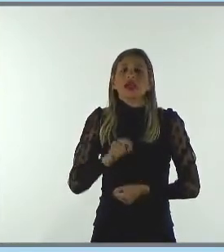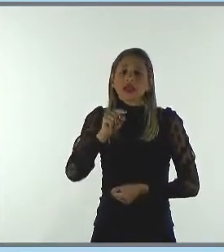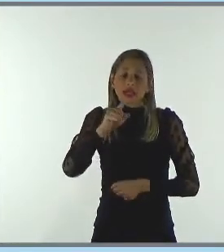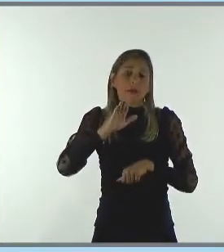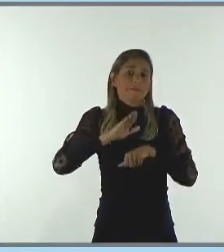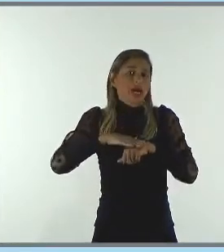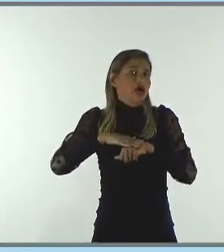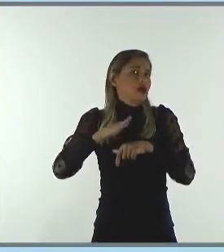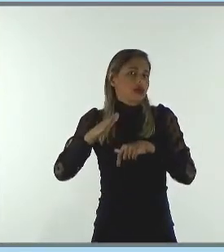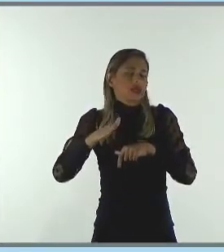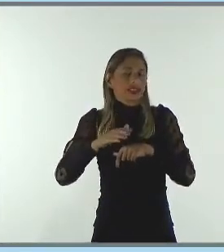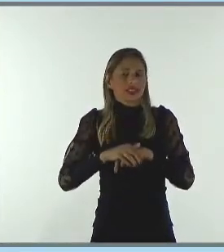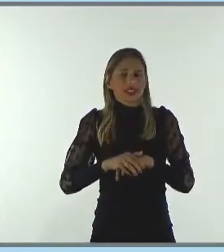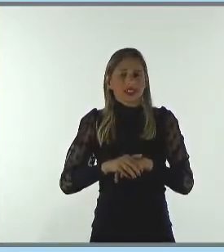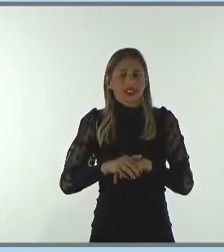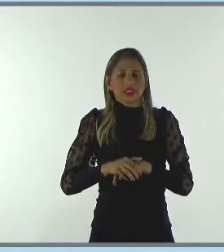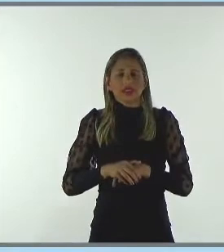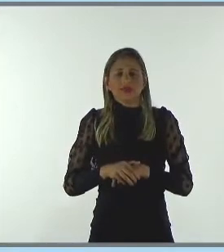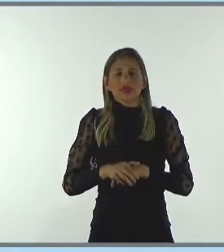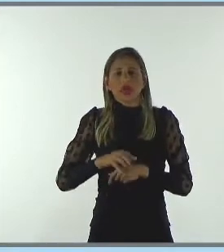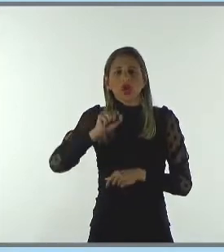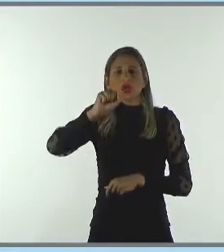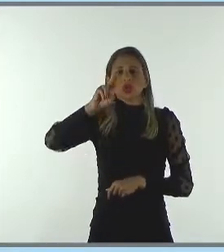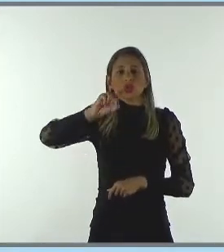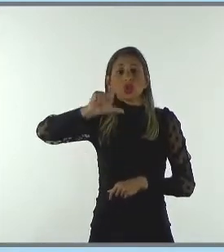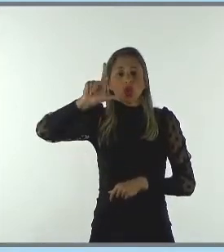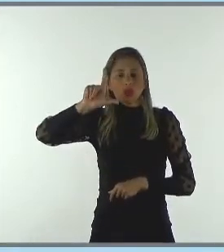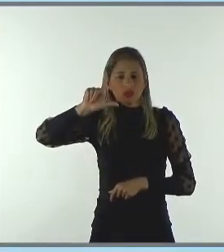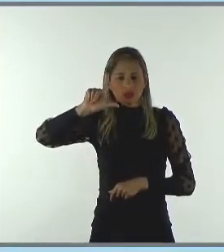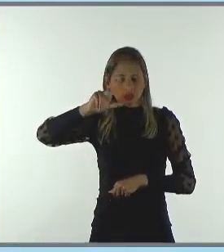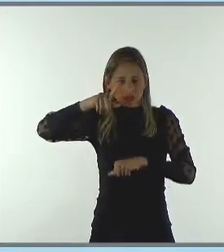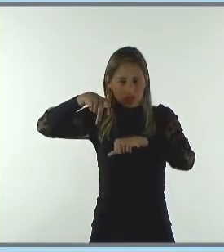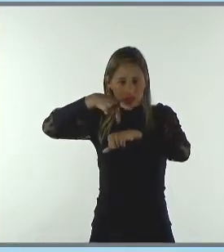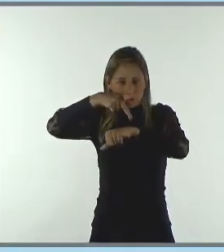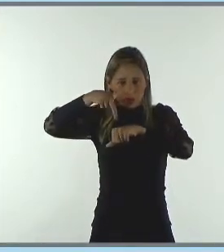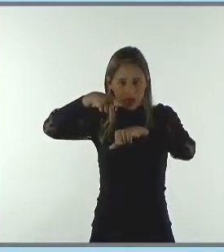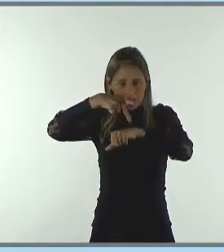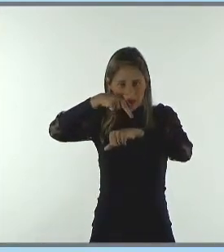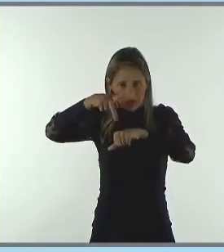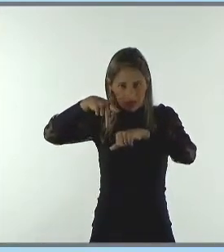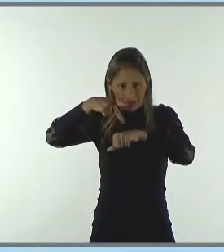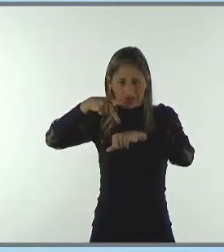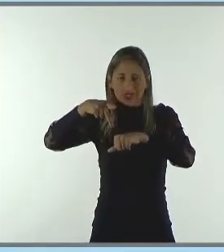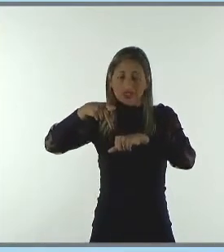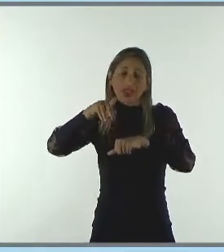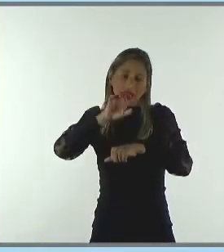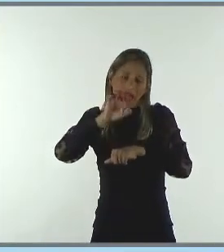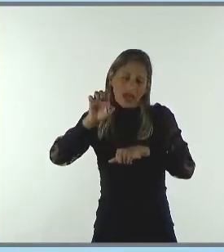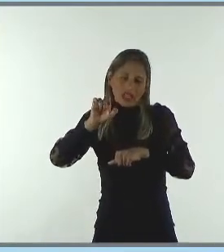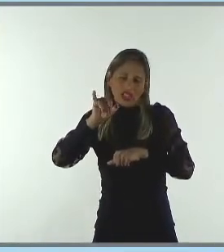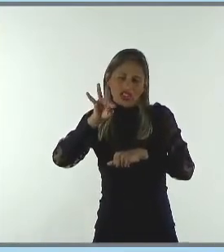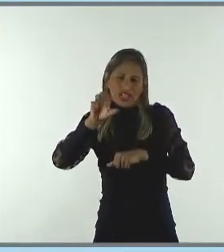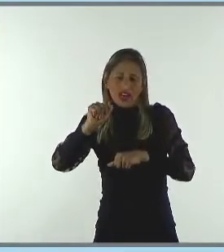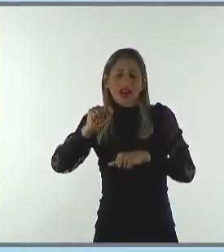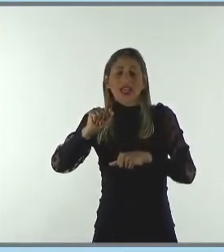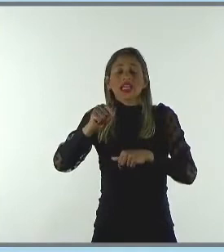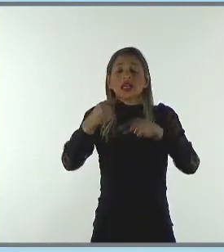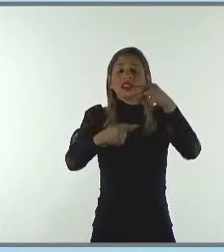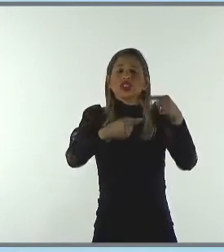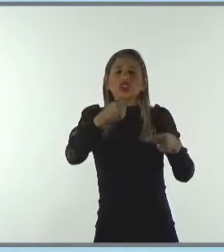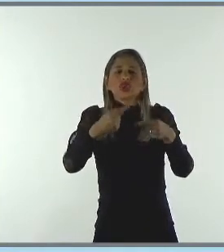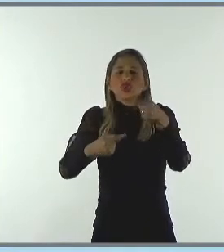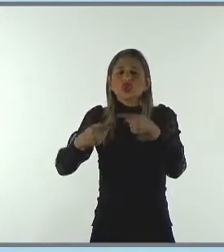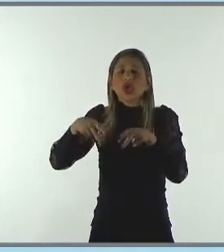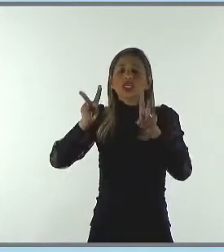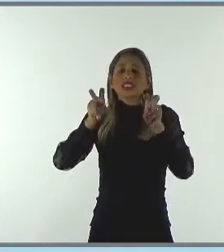complexo, que é o de abrir, no sul do país, uma área de extrema hierarquização étnica, um campo de discussões das